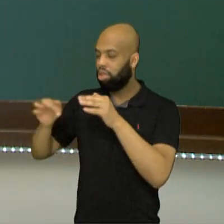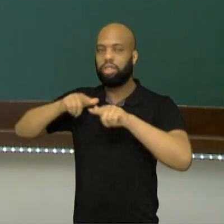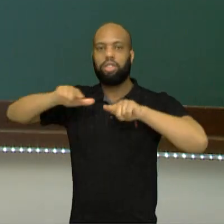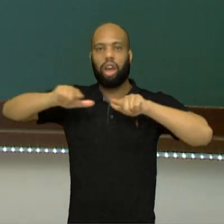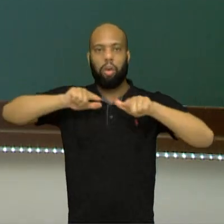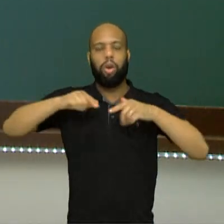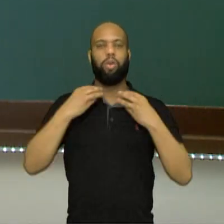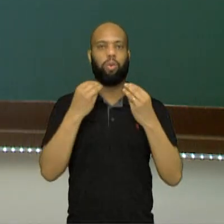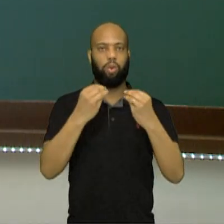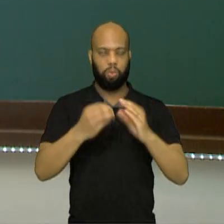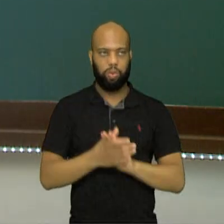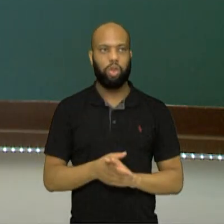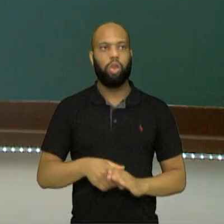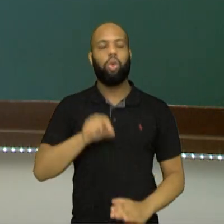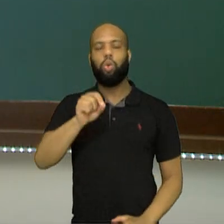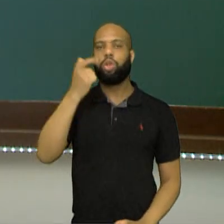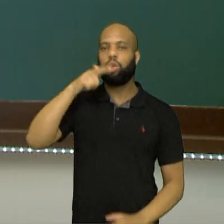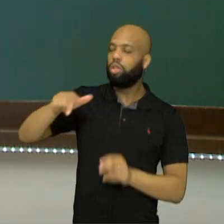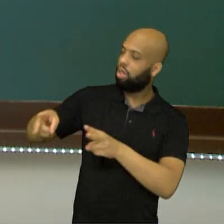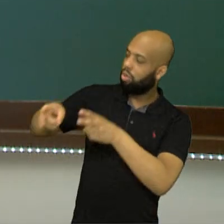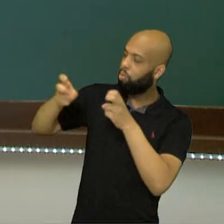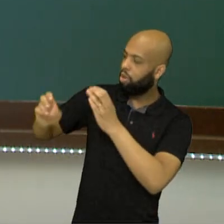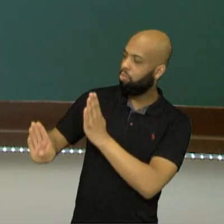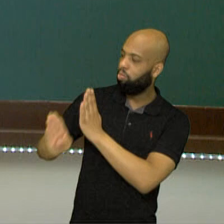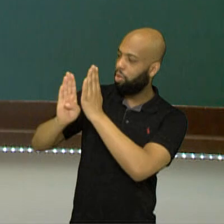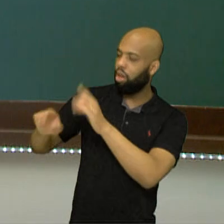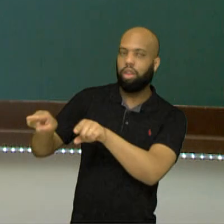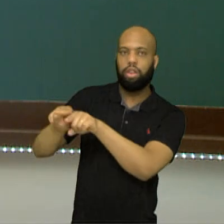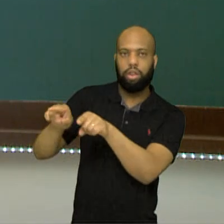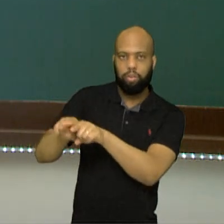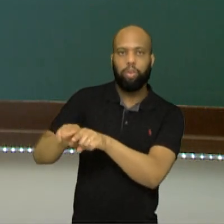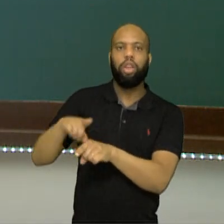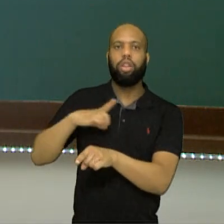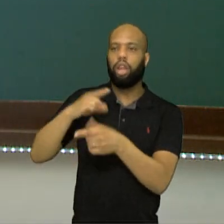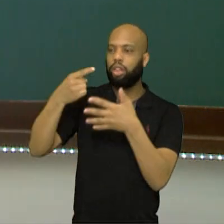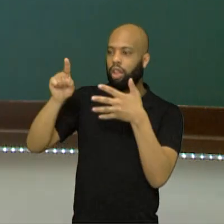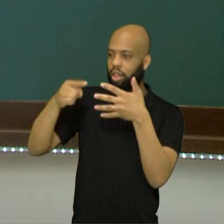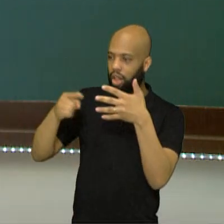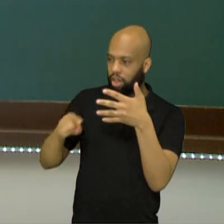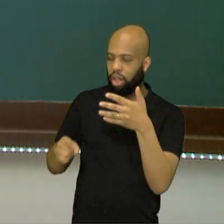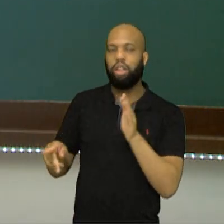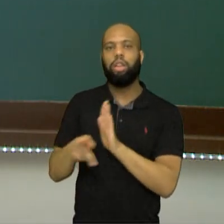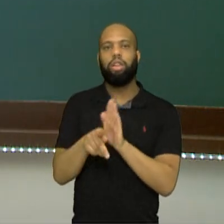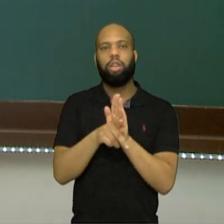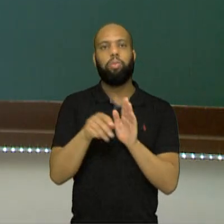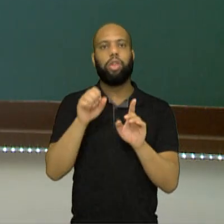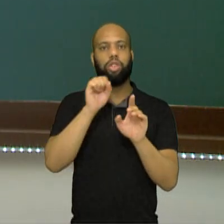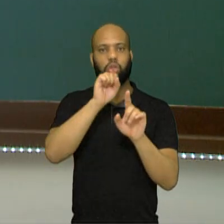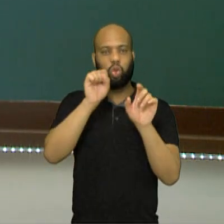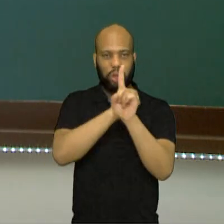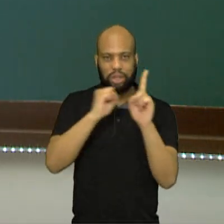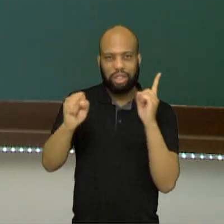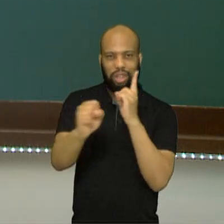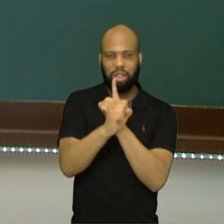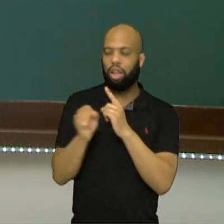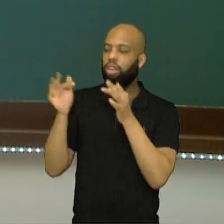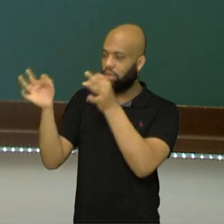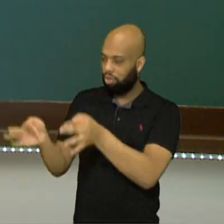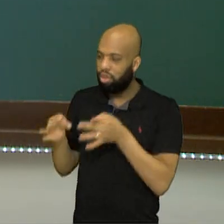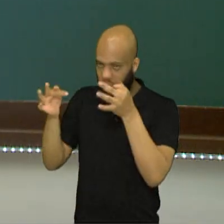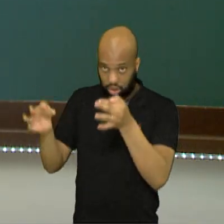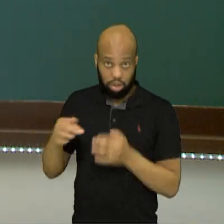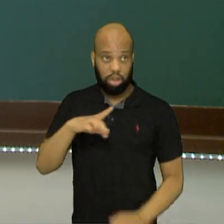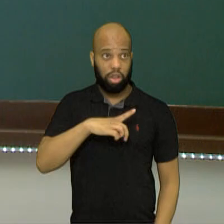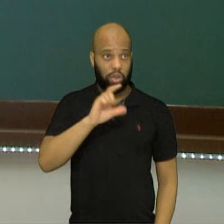né? Então, o que a gente consegue identificar ali de elementos da sociedade feudal, né, pessoal? Aqui a gente